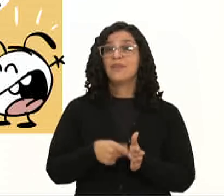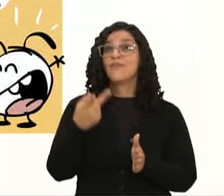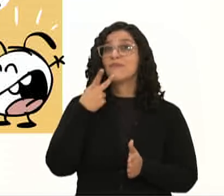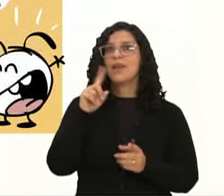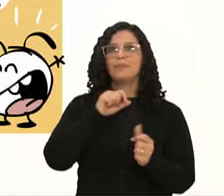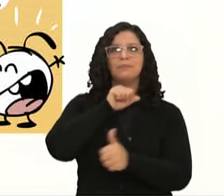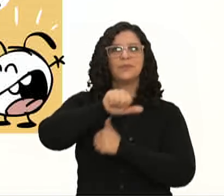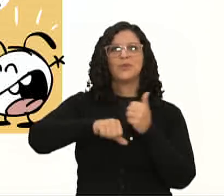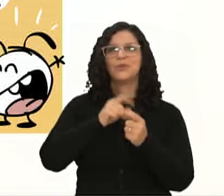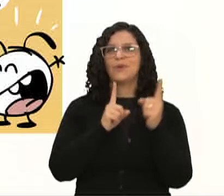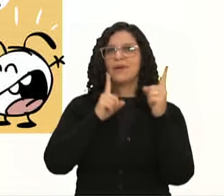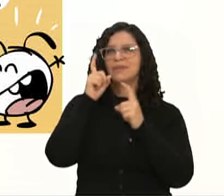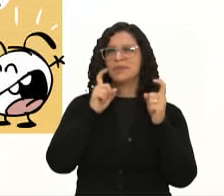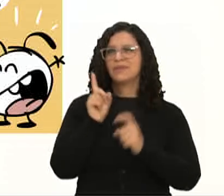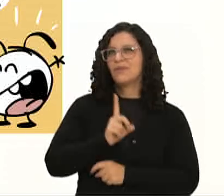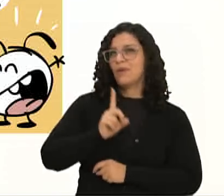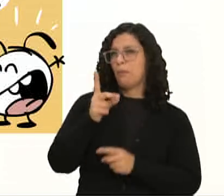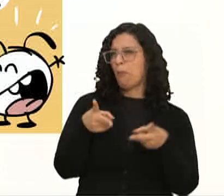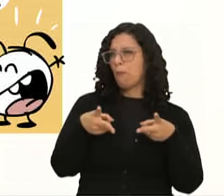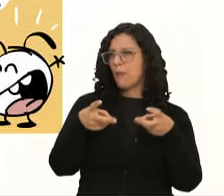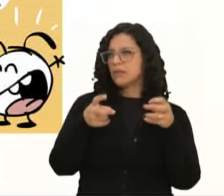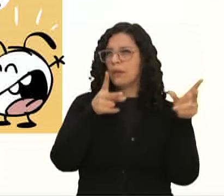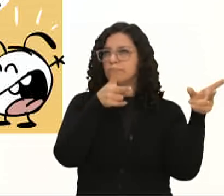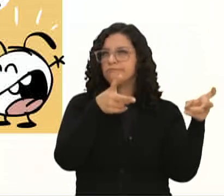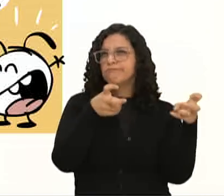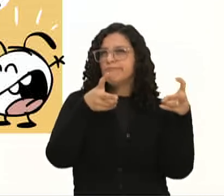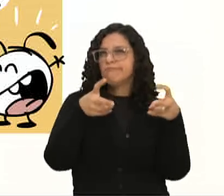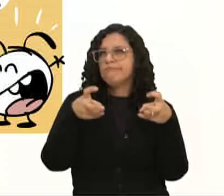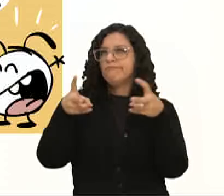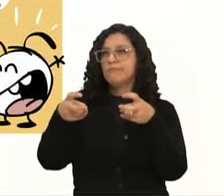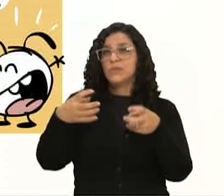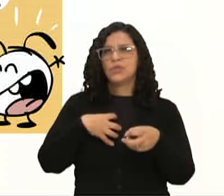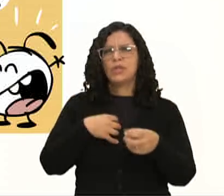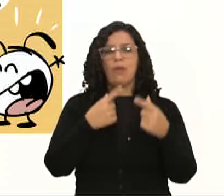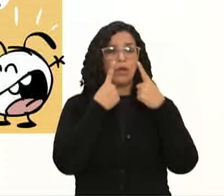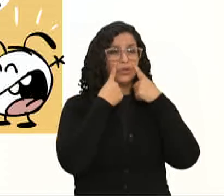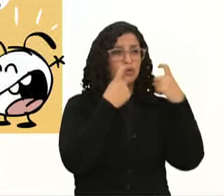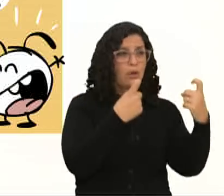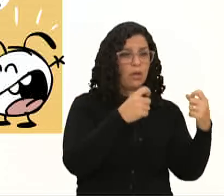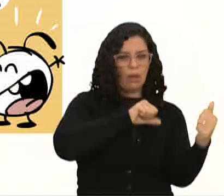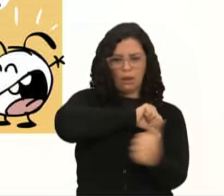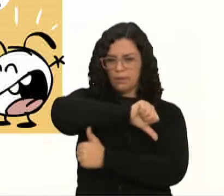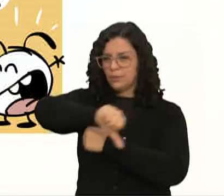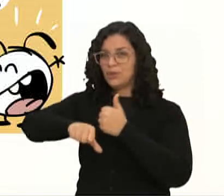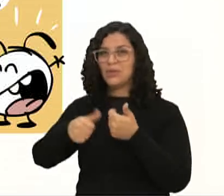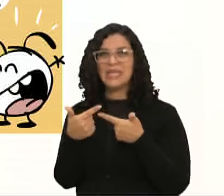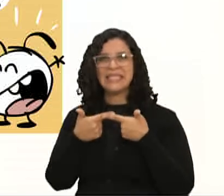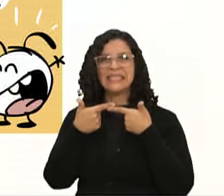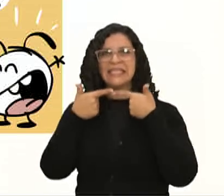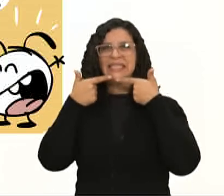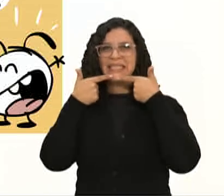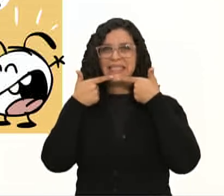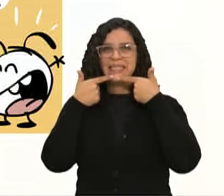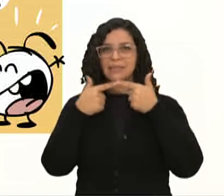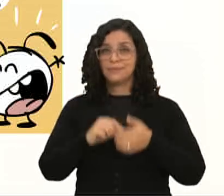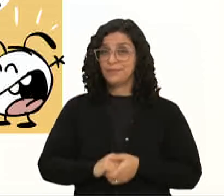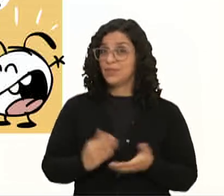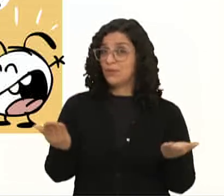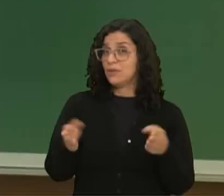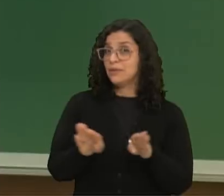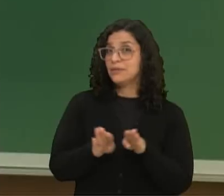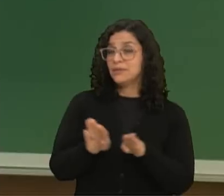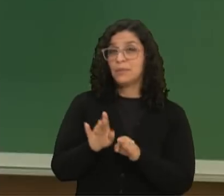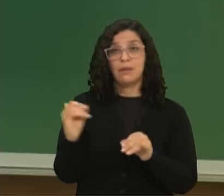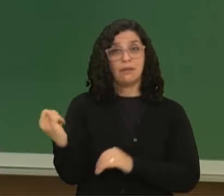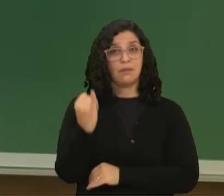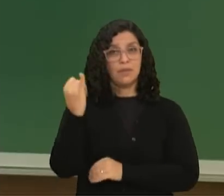como mudou a feição dele. O mesmo personagem que lá no começo estava chorando, ali ele já está todo feliz, já está sorrindo. Isso é